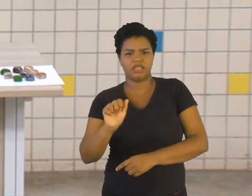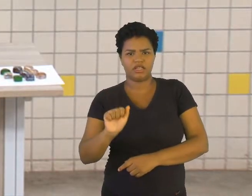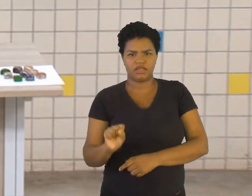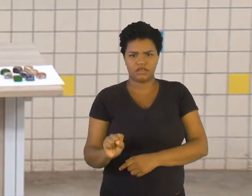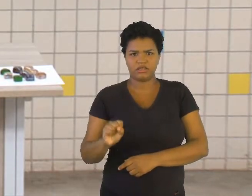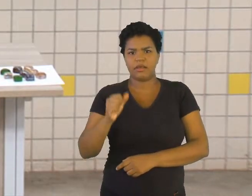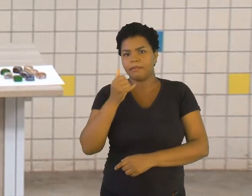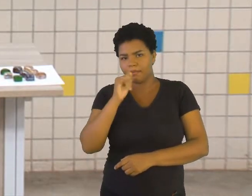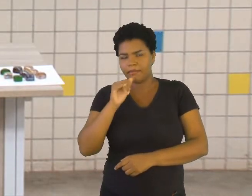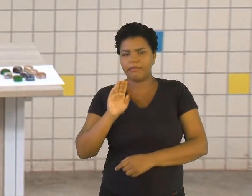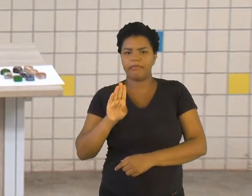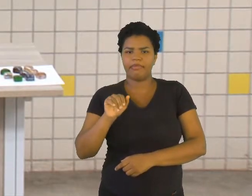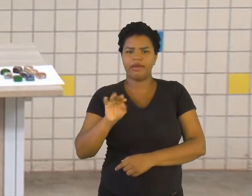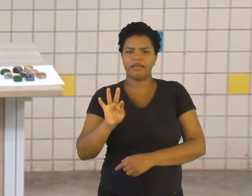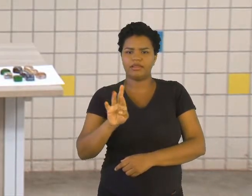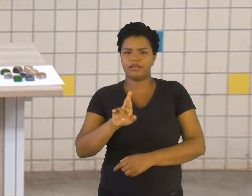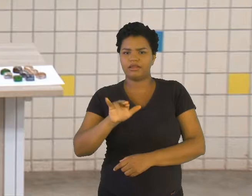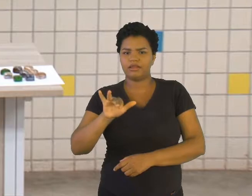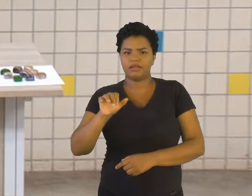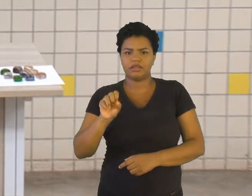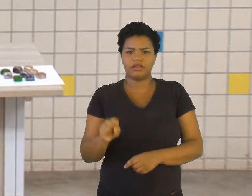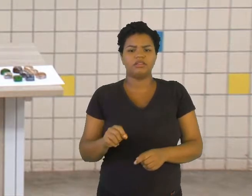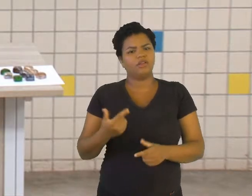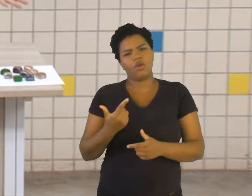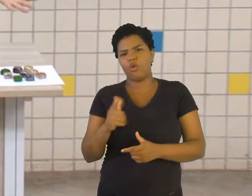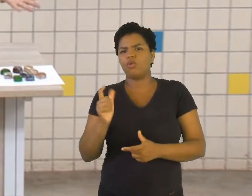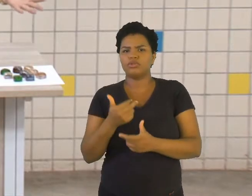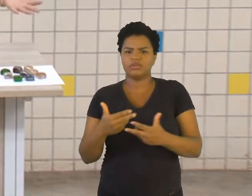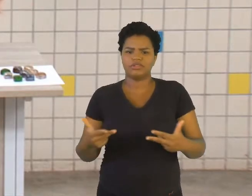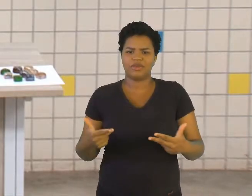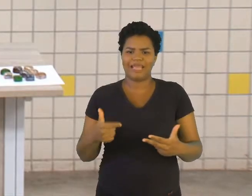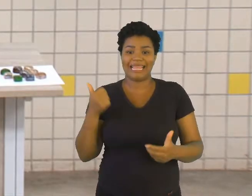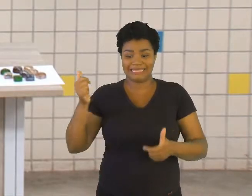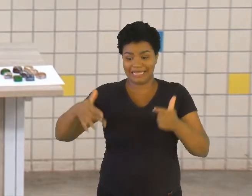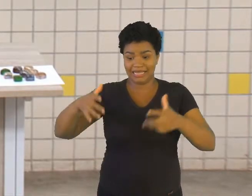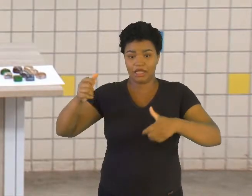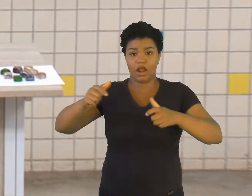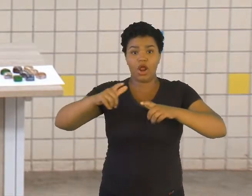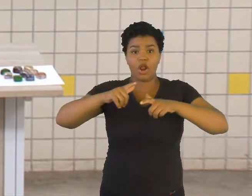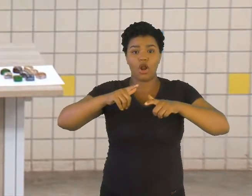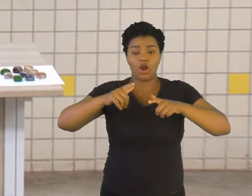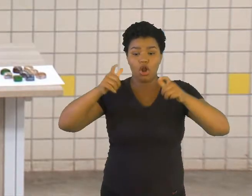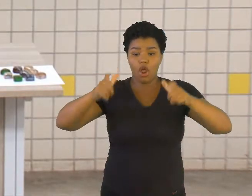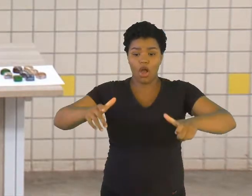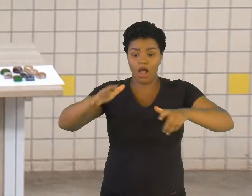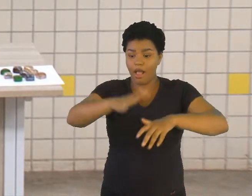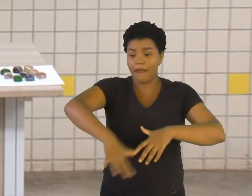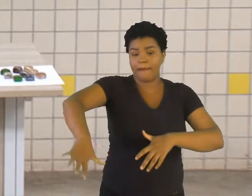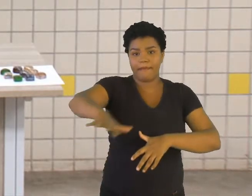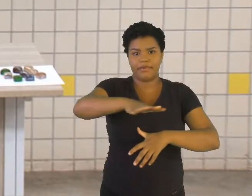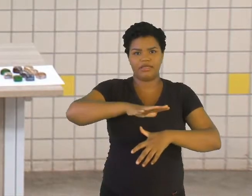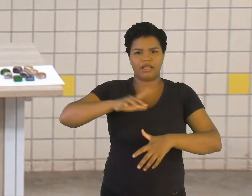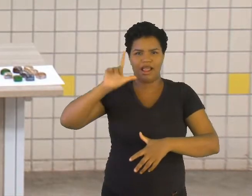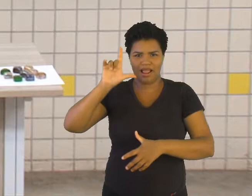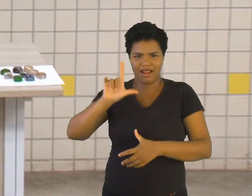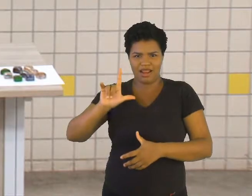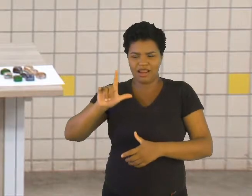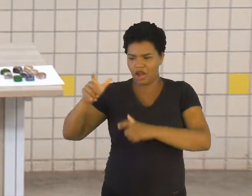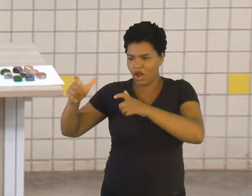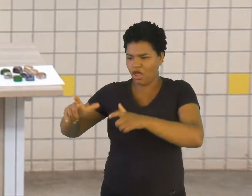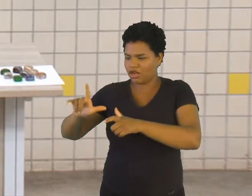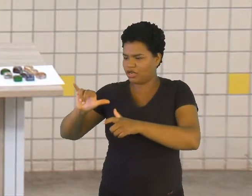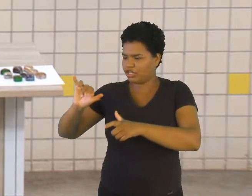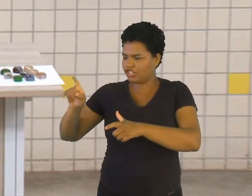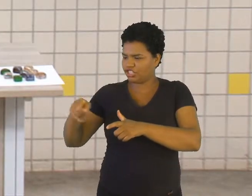e outras coisas mais. Então, esses resíduos jogados a céu aberto no lixão, se nós formos no lixão aqui da nossa cidade, nós vamos ver